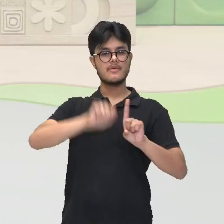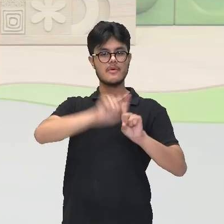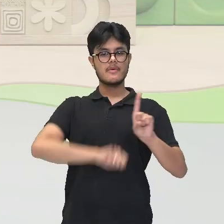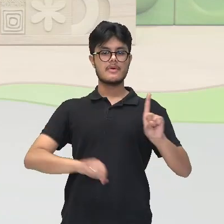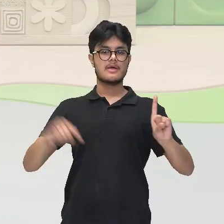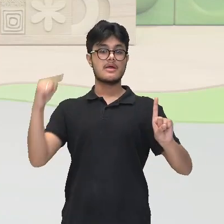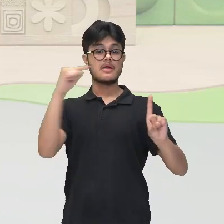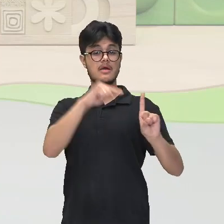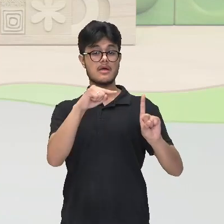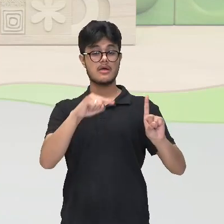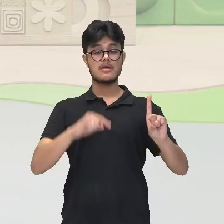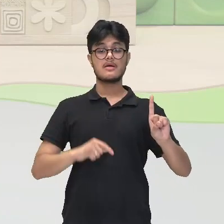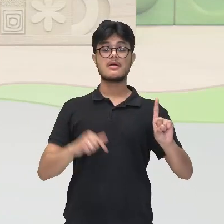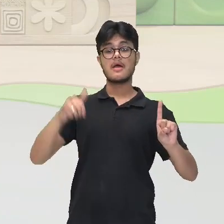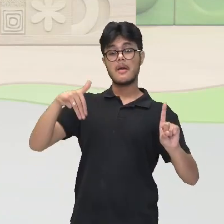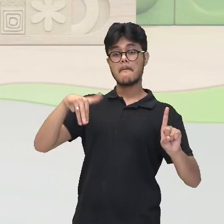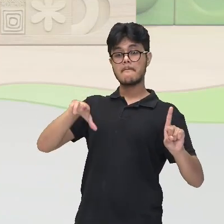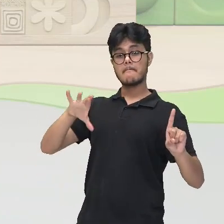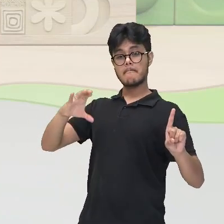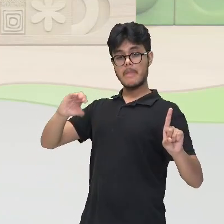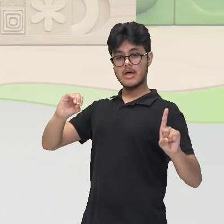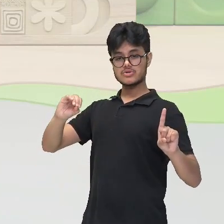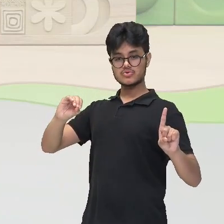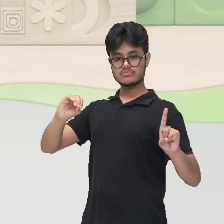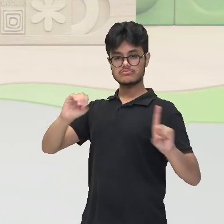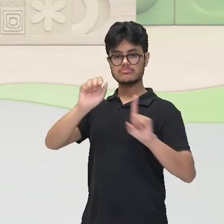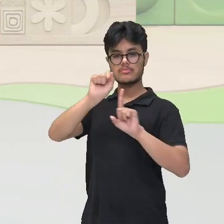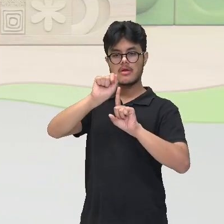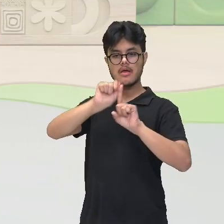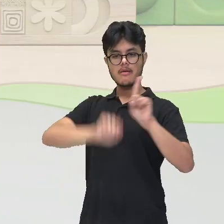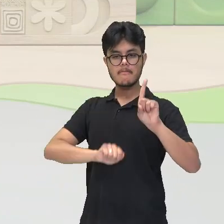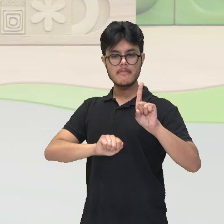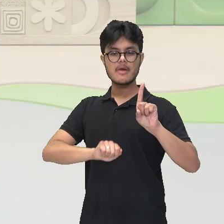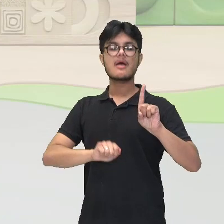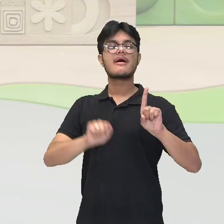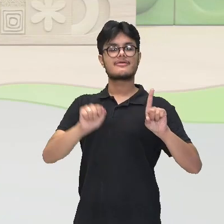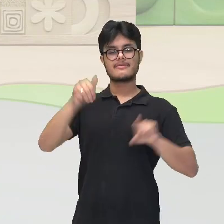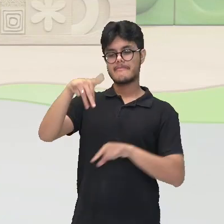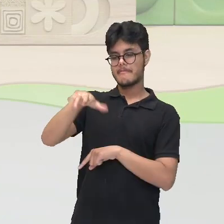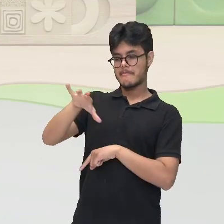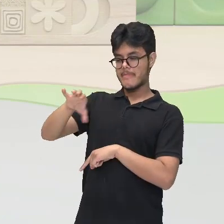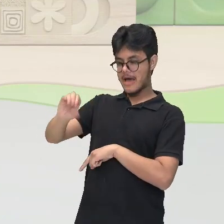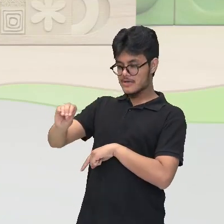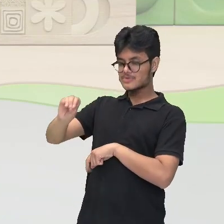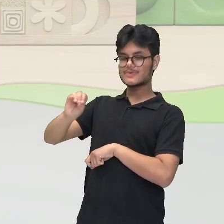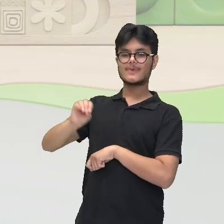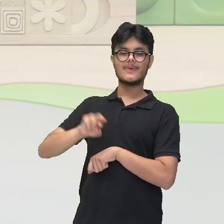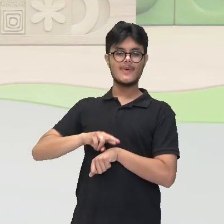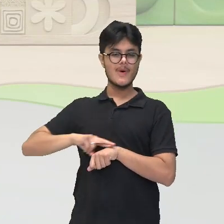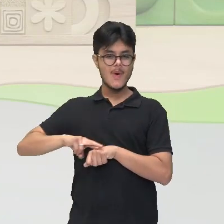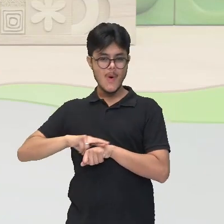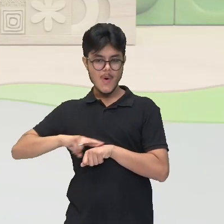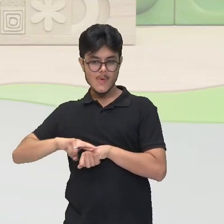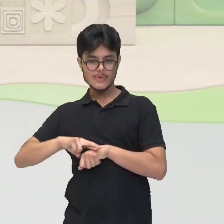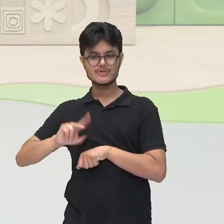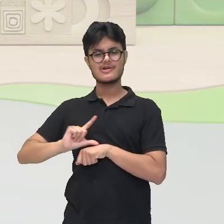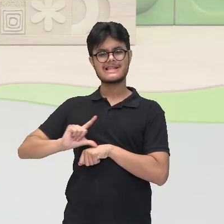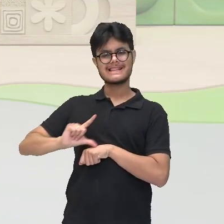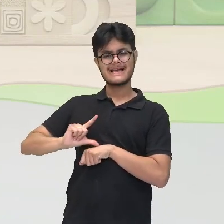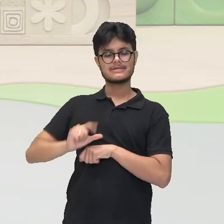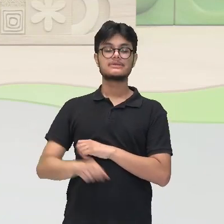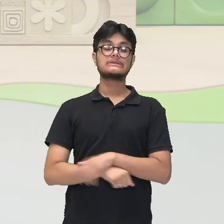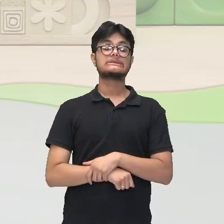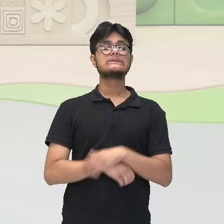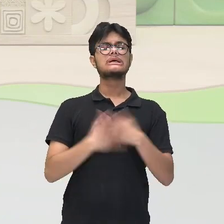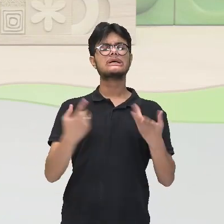de conscientização é o mês de março e é chamado de Março Lilás. E por que que eu trouxe essa campanha aqui